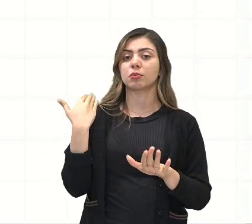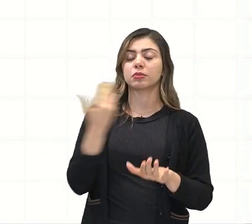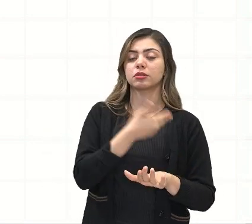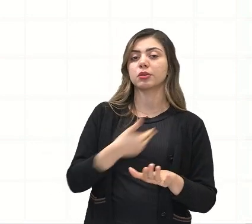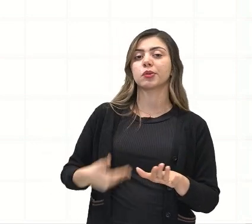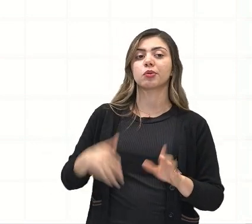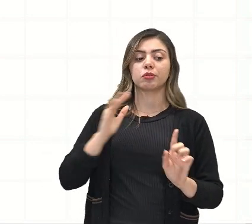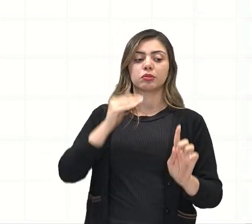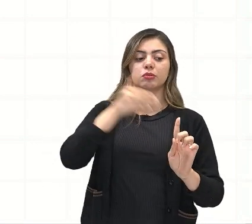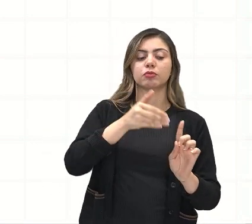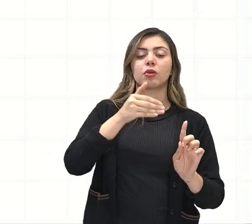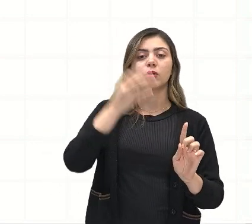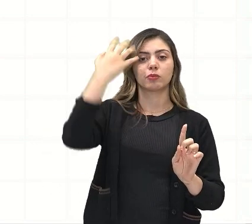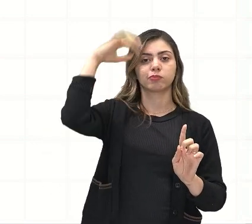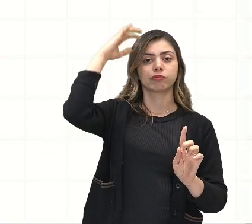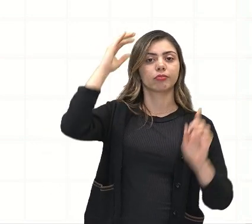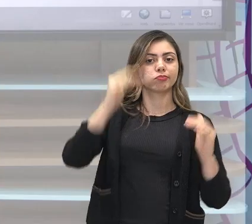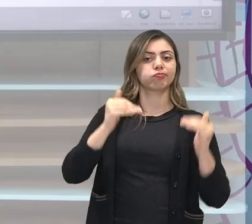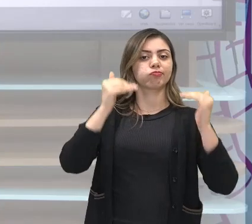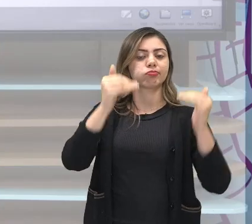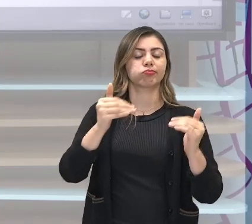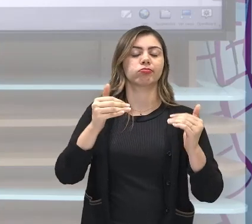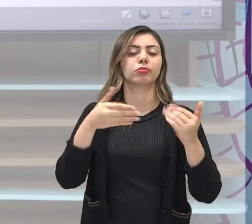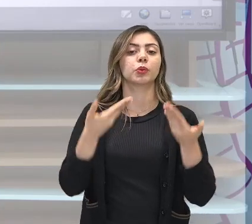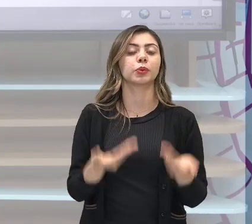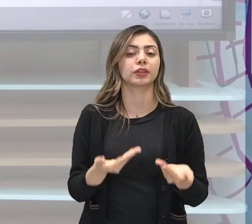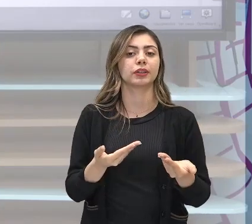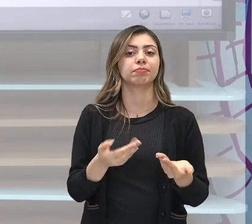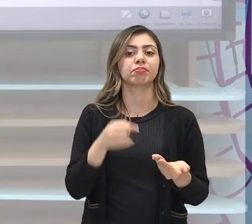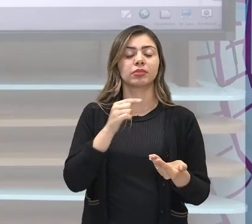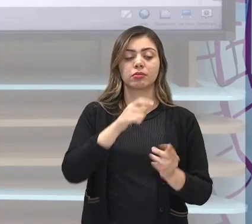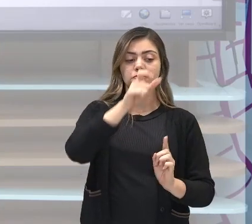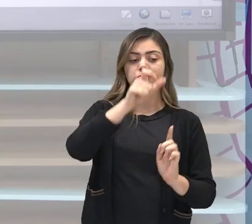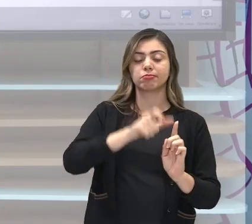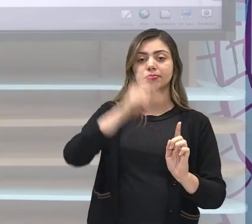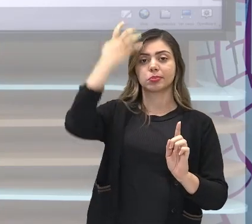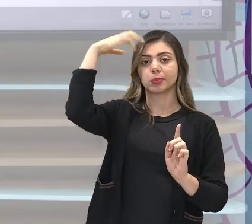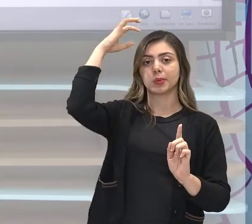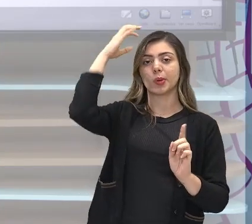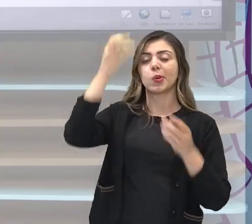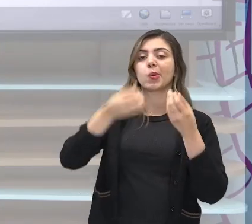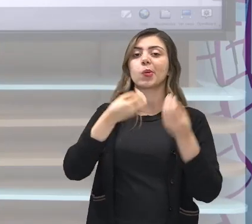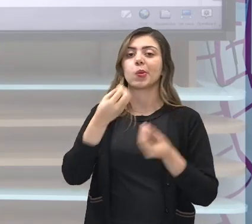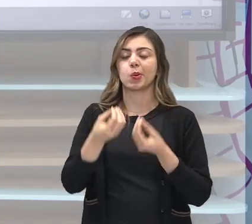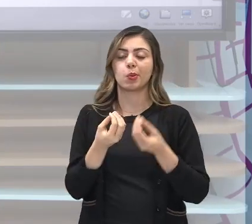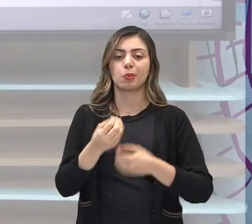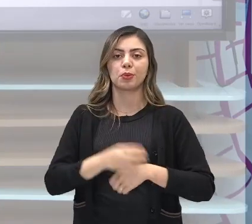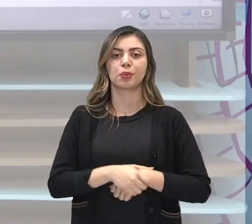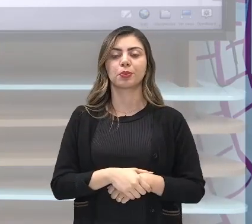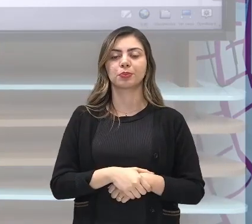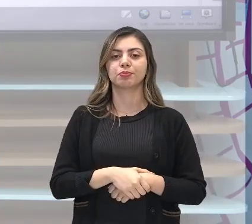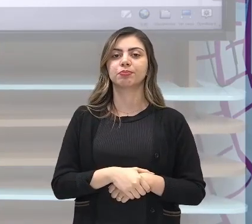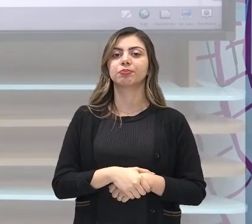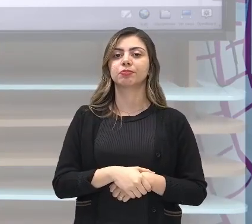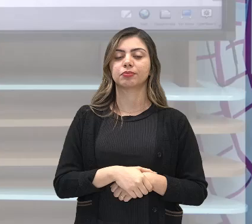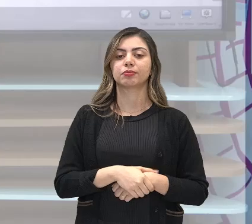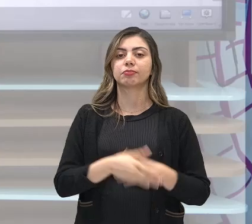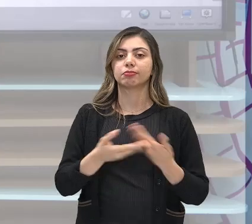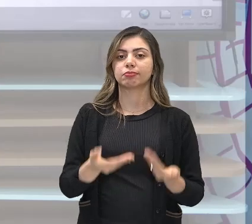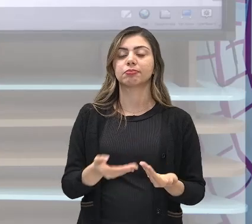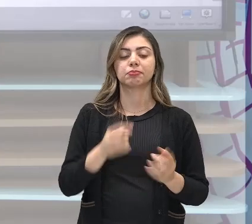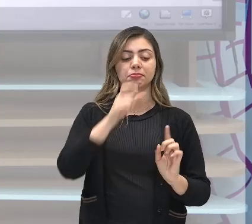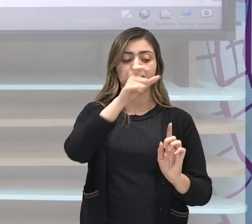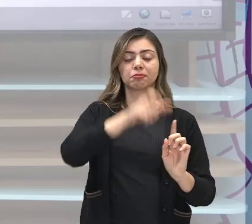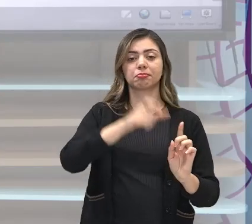absolutismo, ele, né, quase que equipara, iguala, né, o rei, o